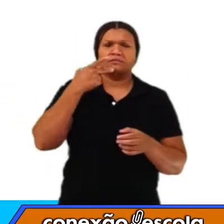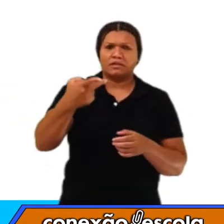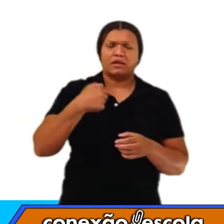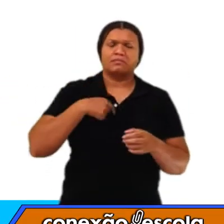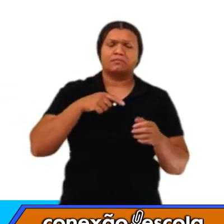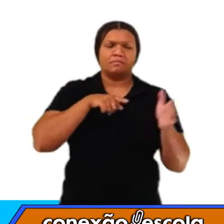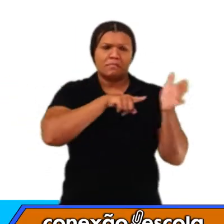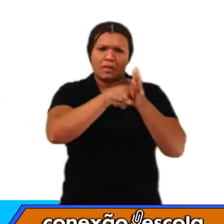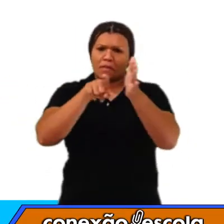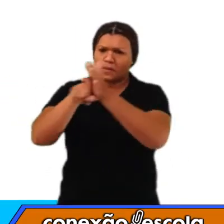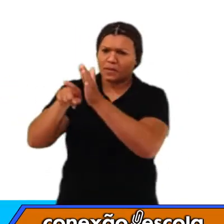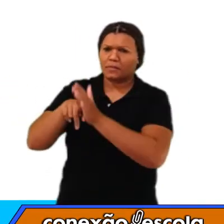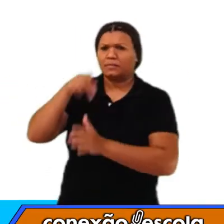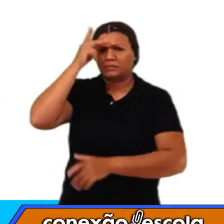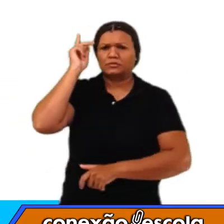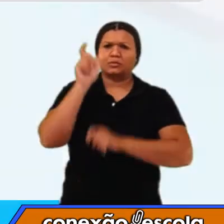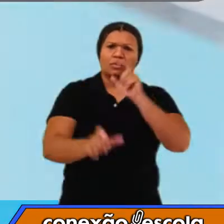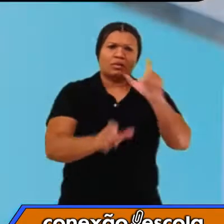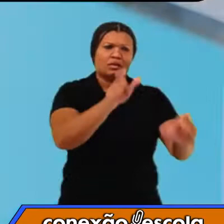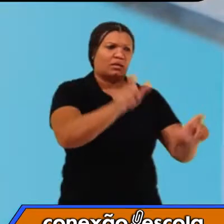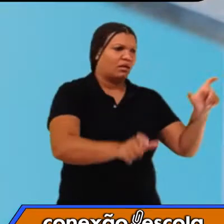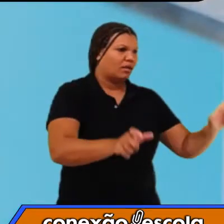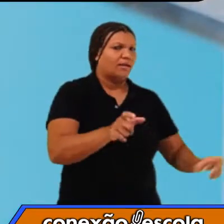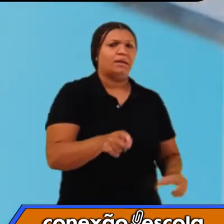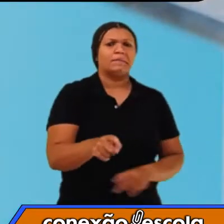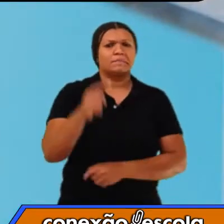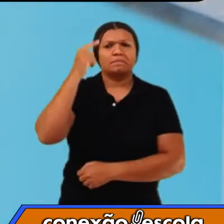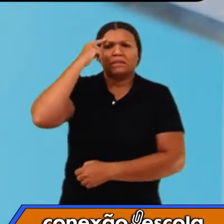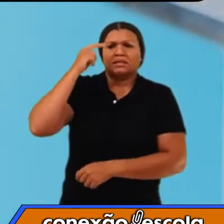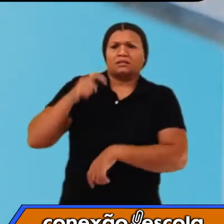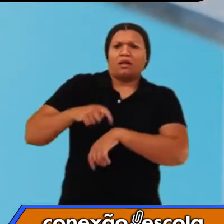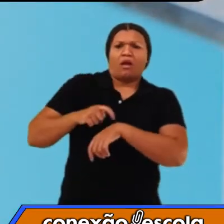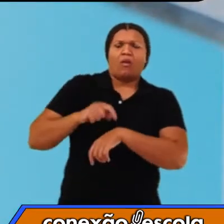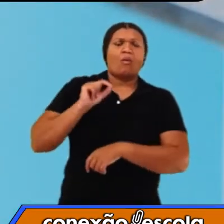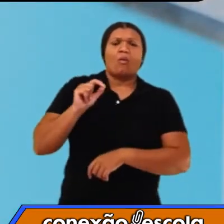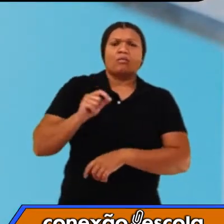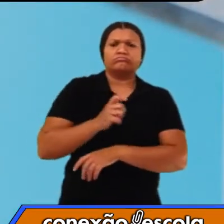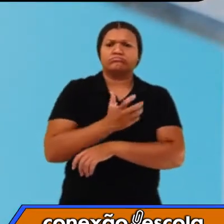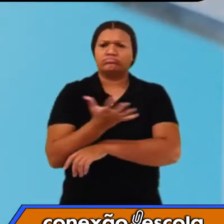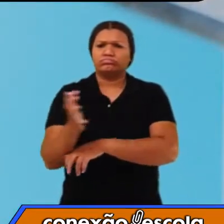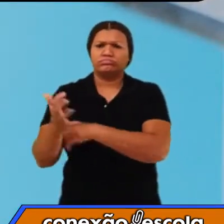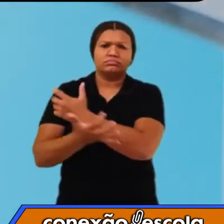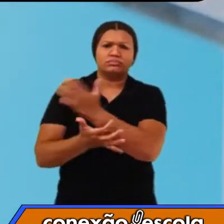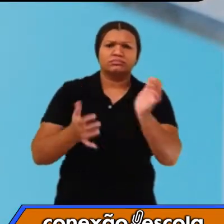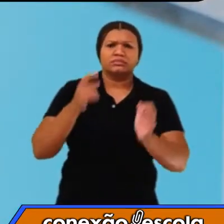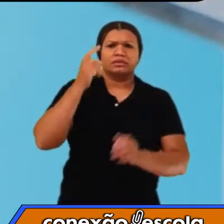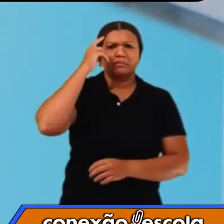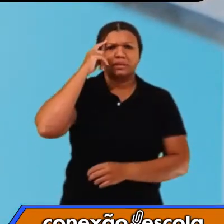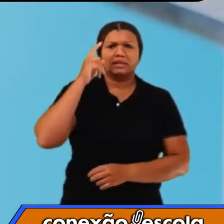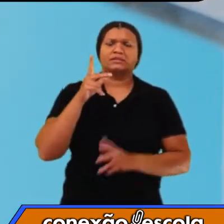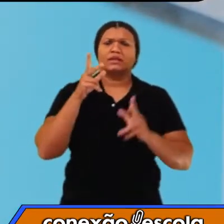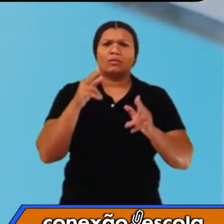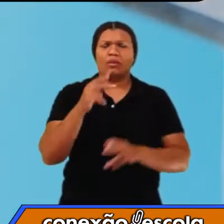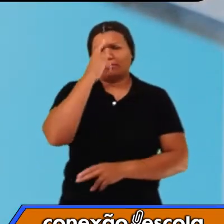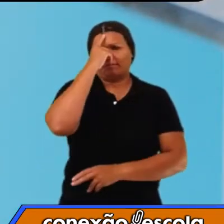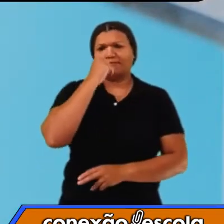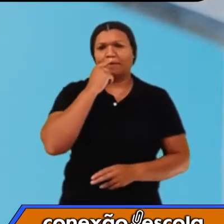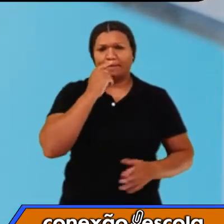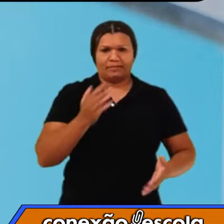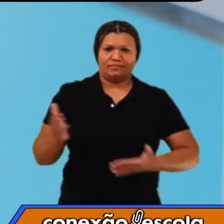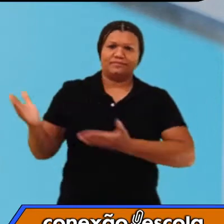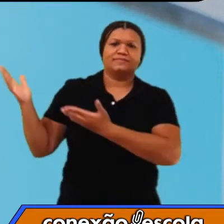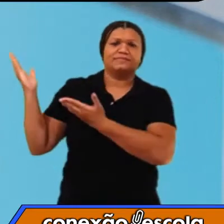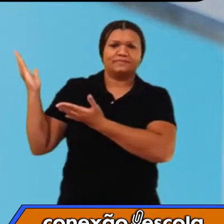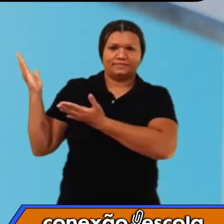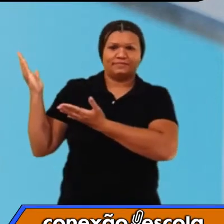sujeitos sociais, ele vai conceber o meio ambiente como um lugar tal como posto aqui nessa